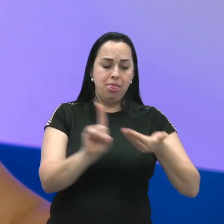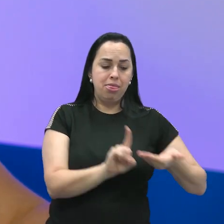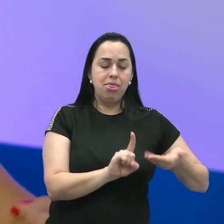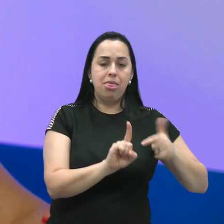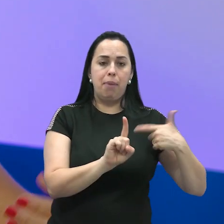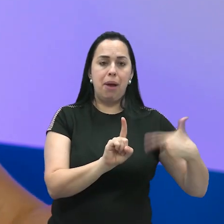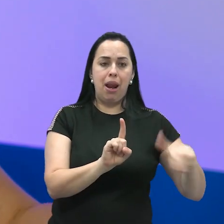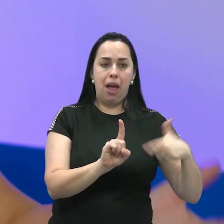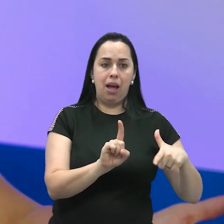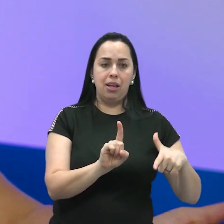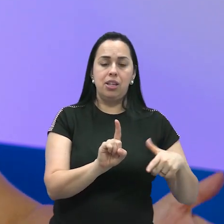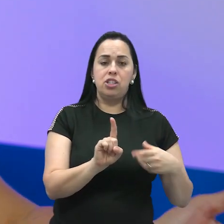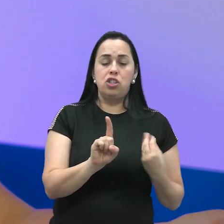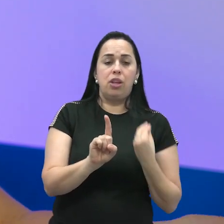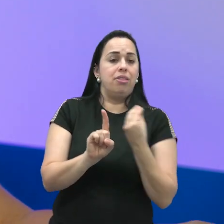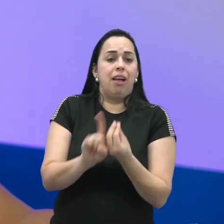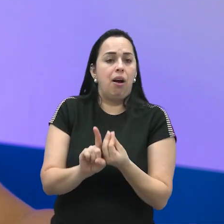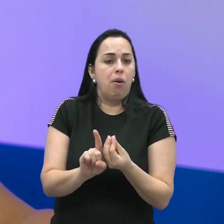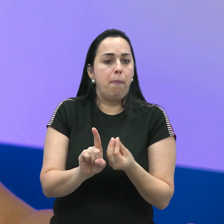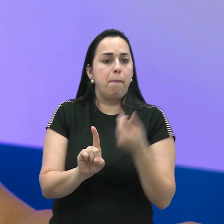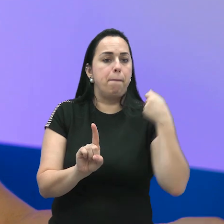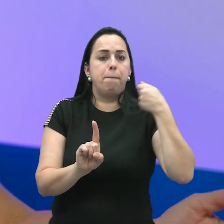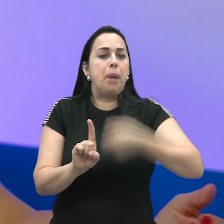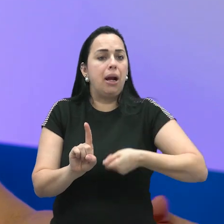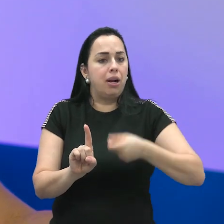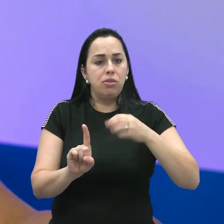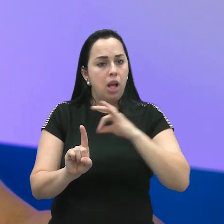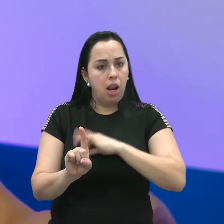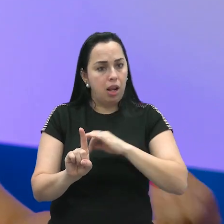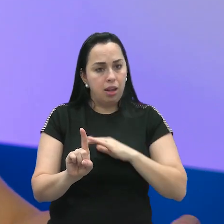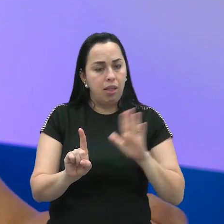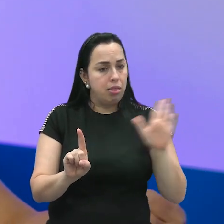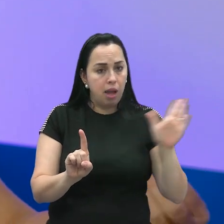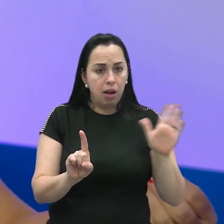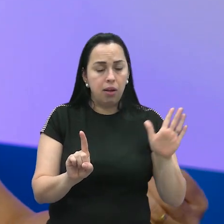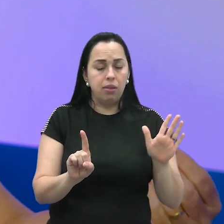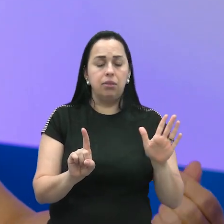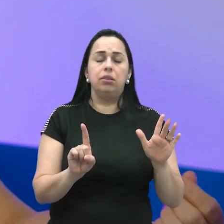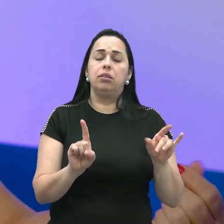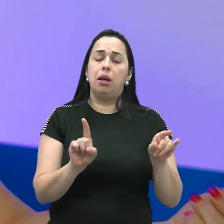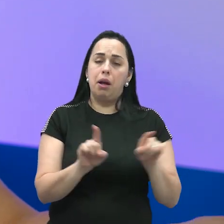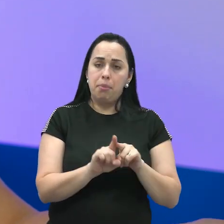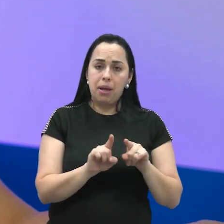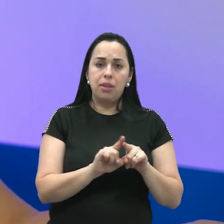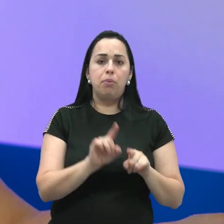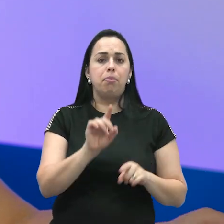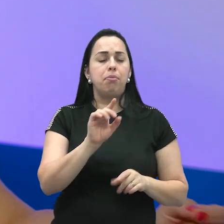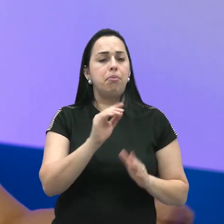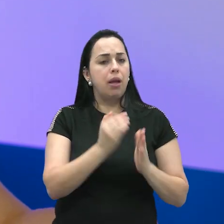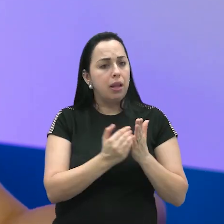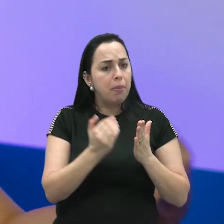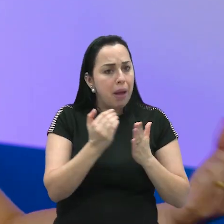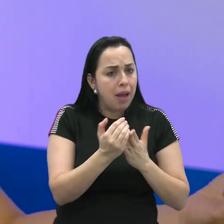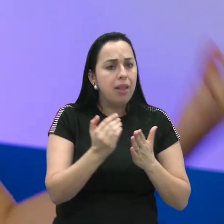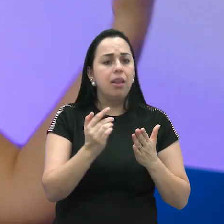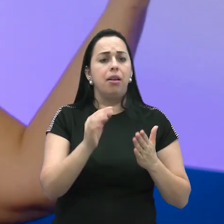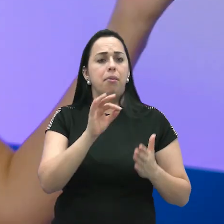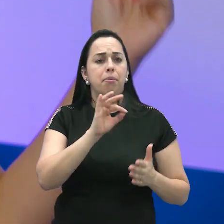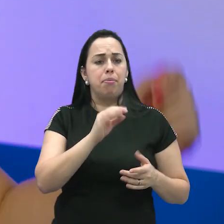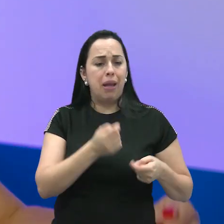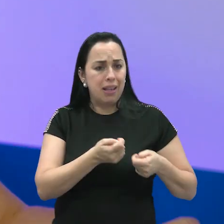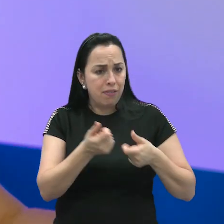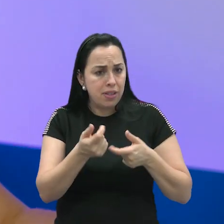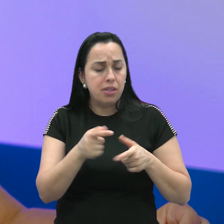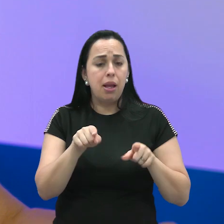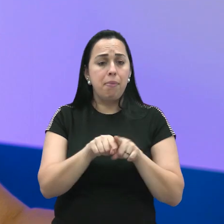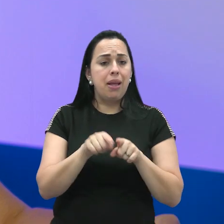né? Se ele só oferece o salário. Então, eu não estou falando só dos benefícios palpáveis, eu estou falando do ambiente de trabalho,